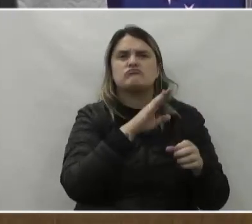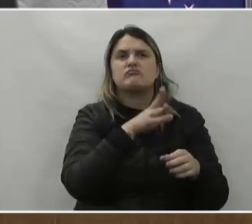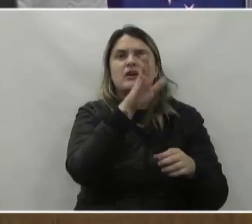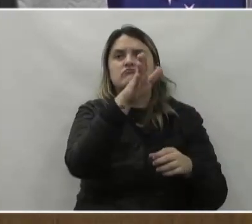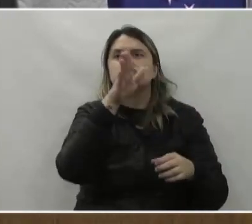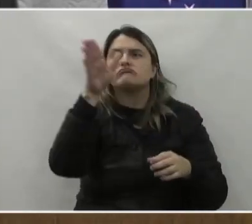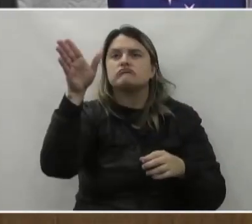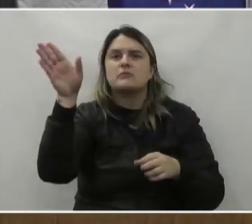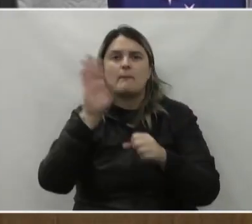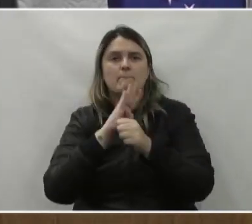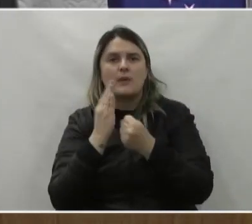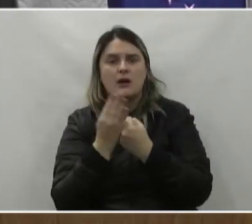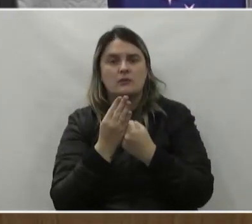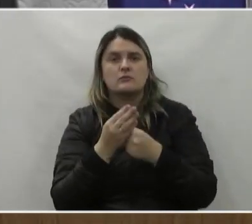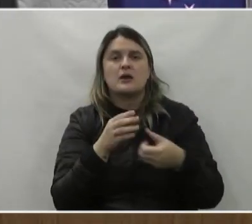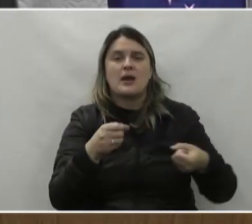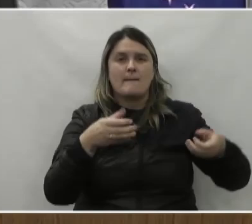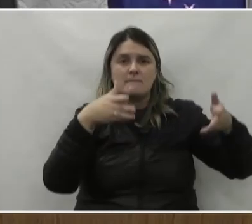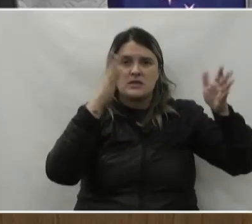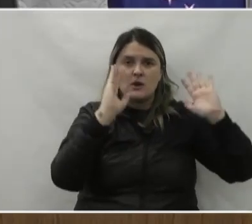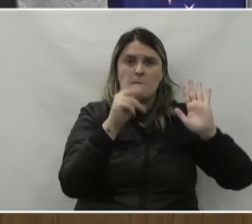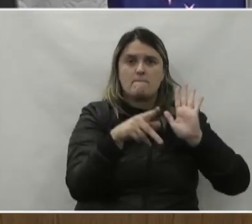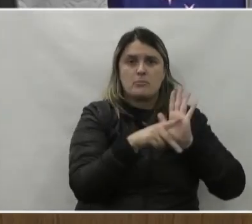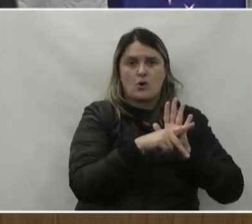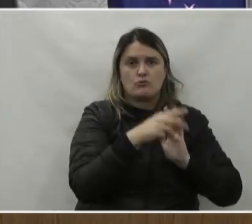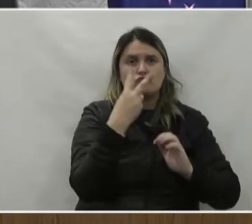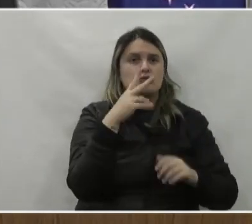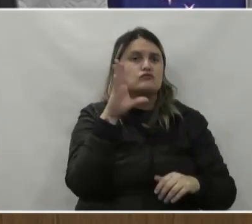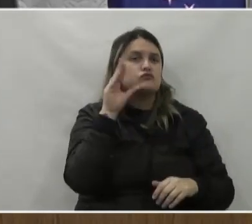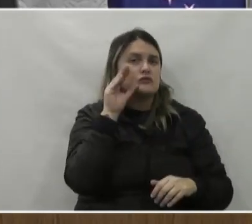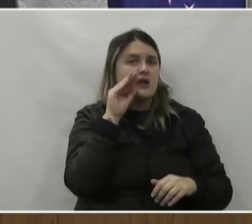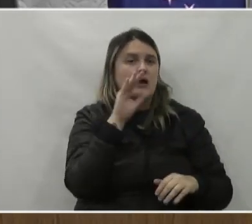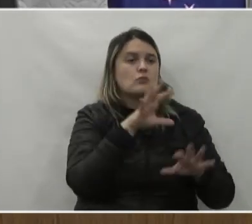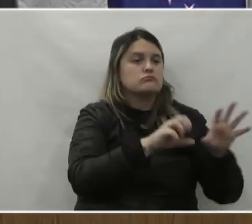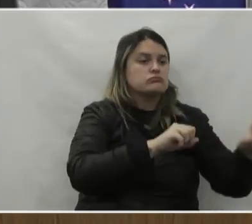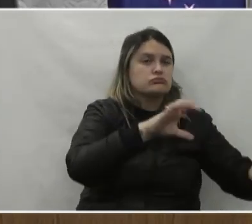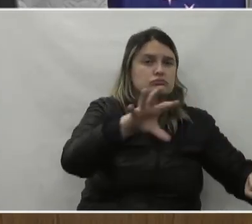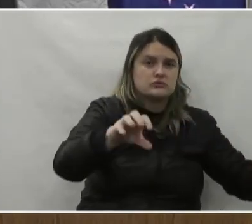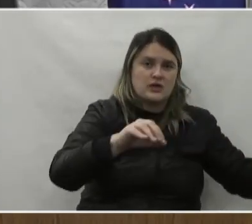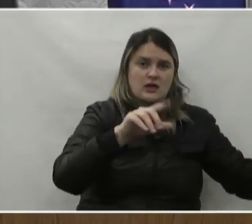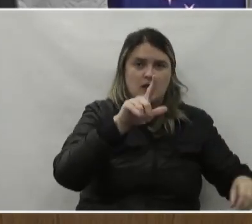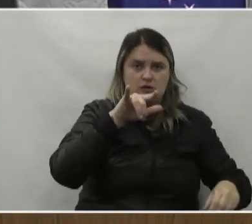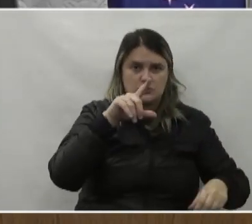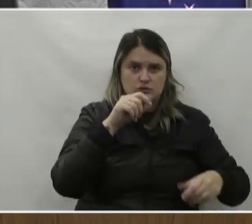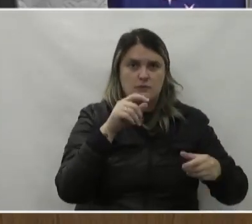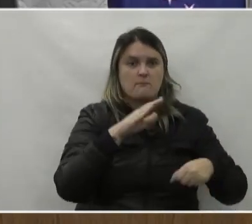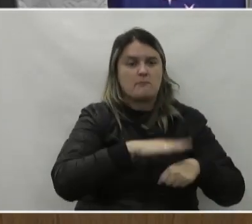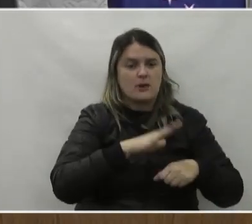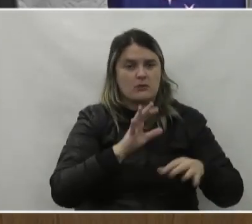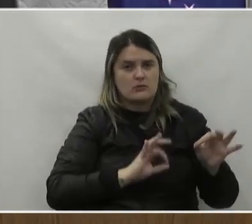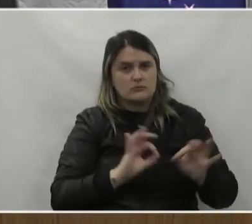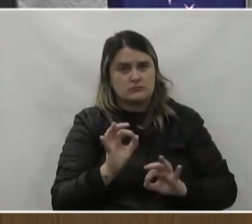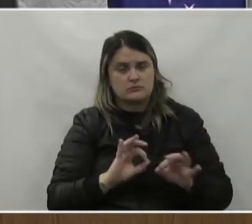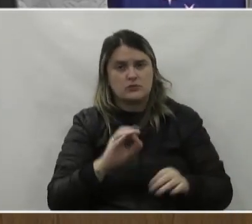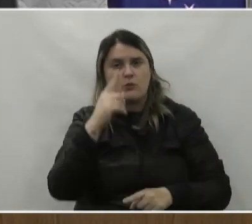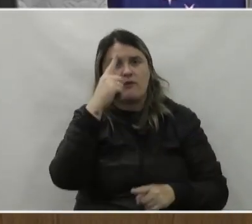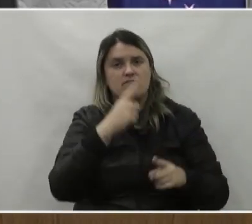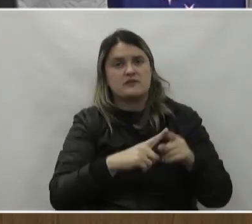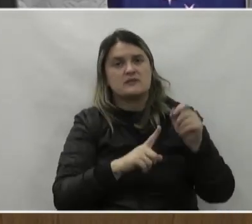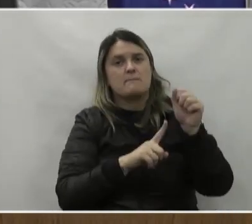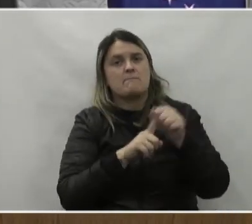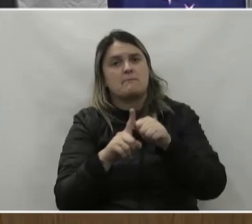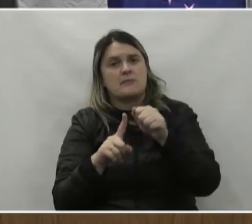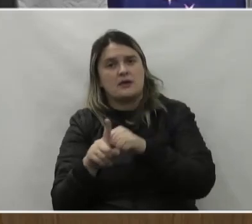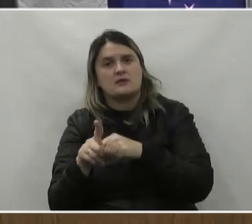a destinação de um caminhão com 2 servidores para realizar a coleta, de forma organizada, uma vez por mês em